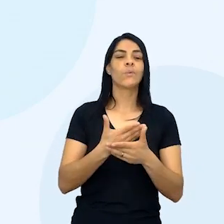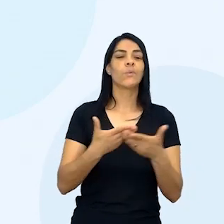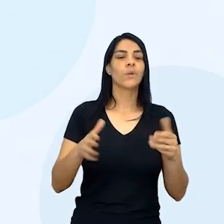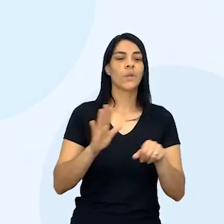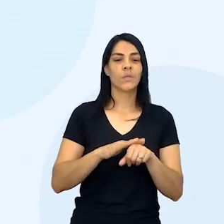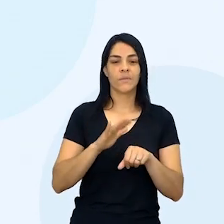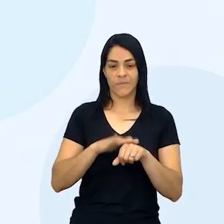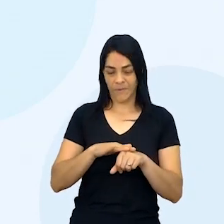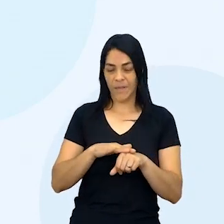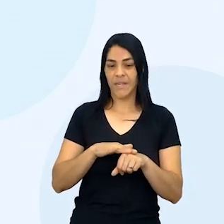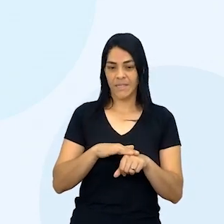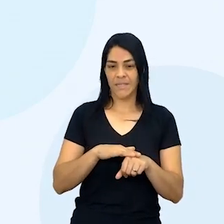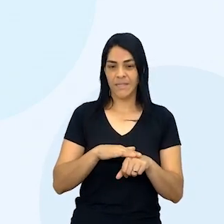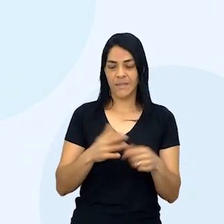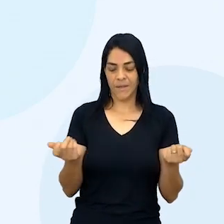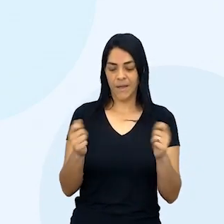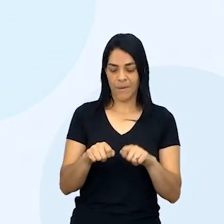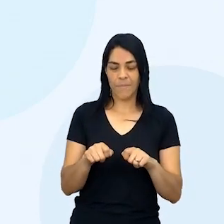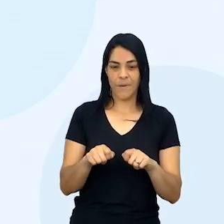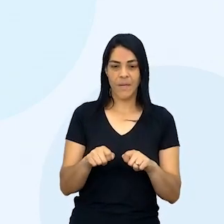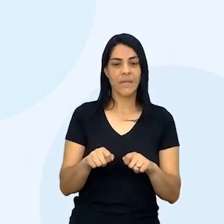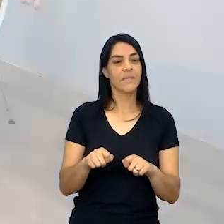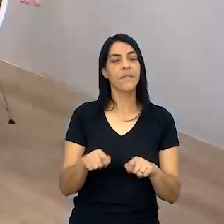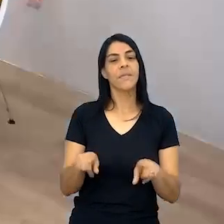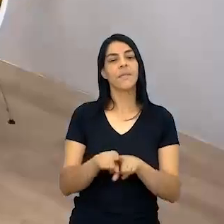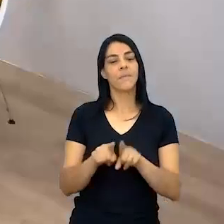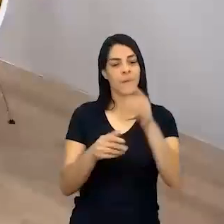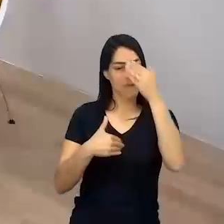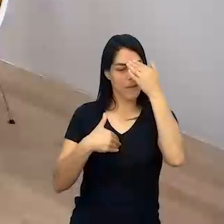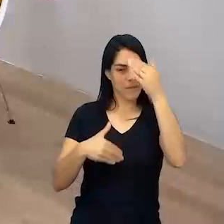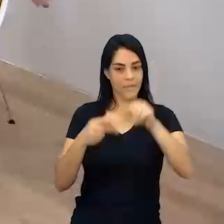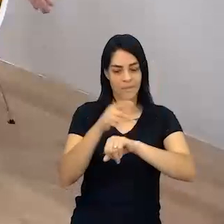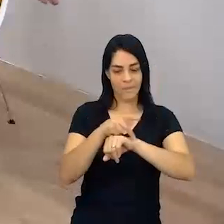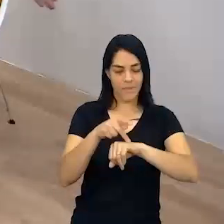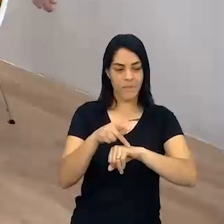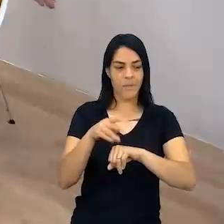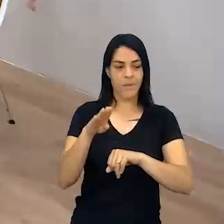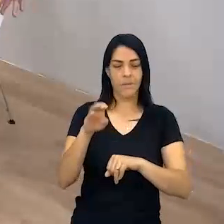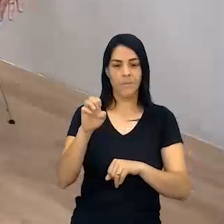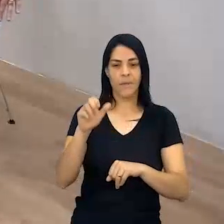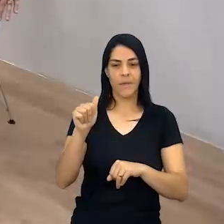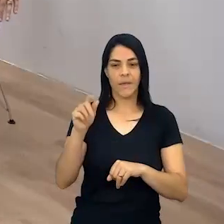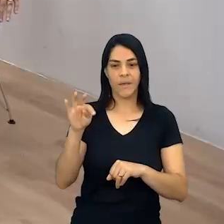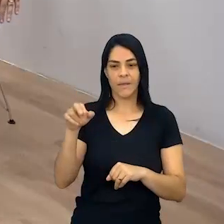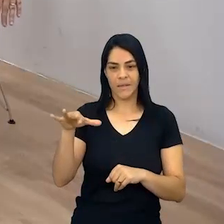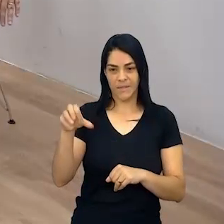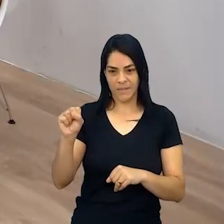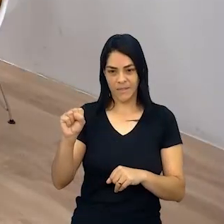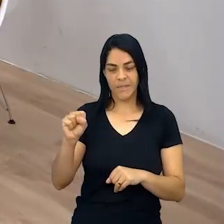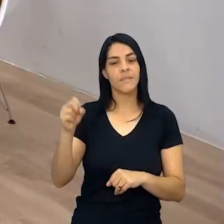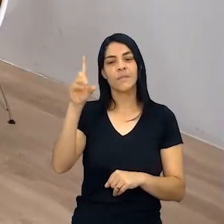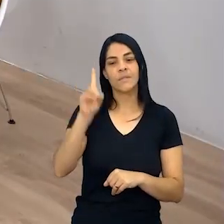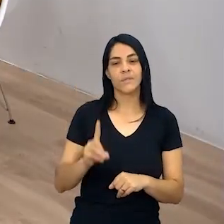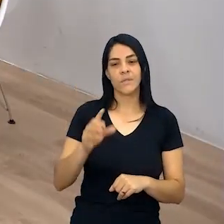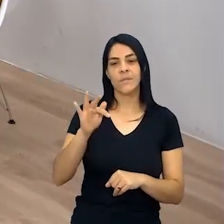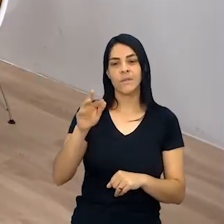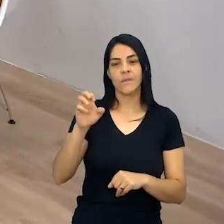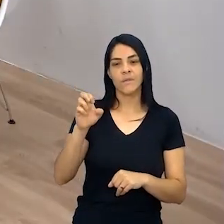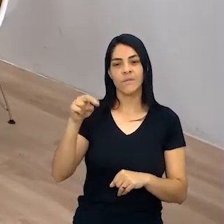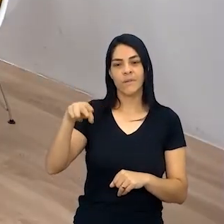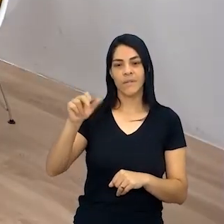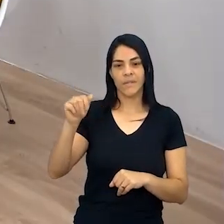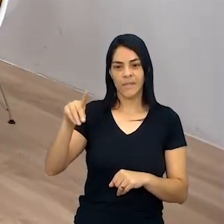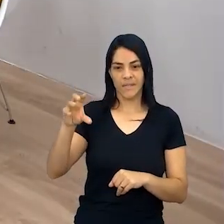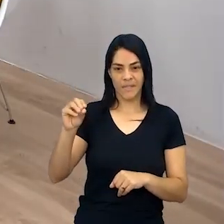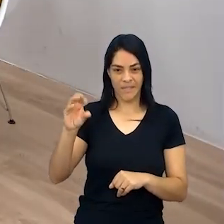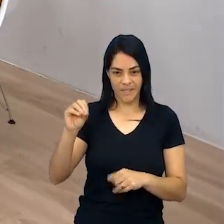tudo isso que foi possível. Queremos agradecer na produção, por exemplo, a Beatriz, no TI a Tainá, o diretor Fernando, na câmera o Dino,